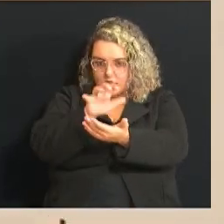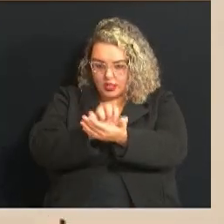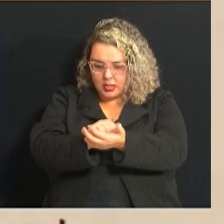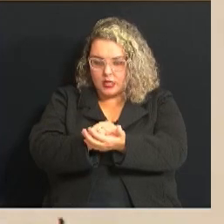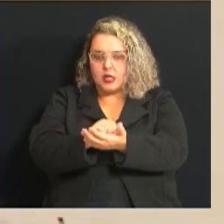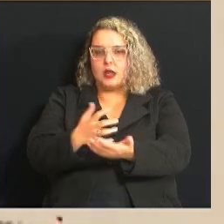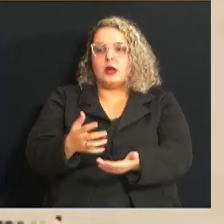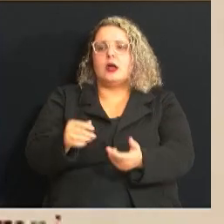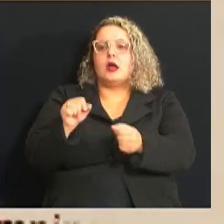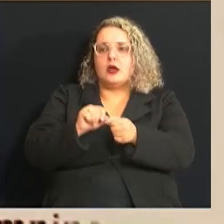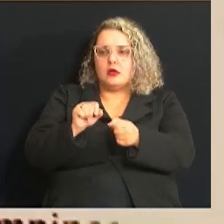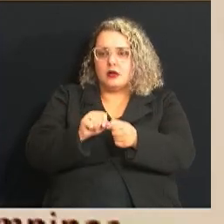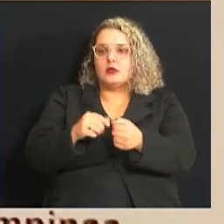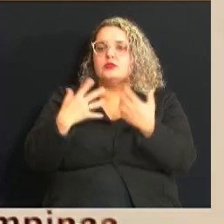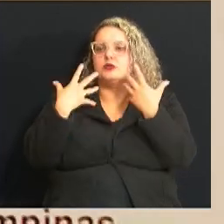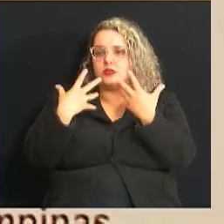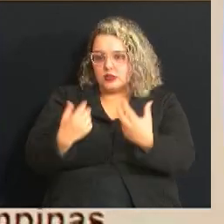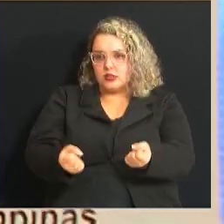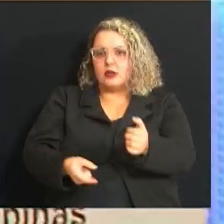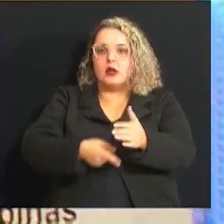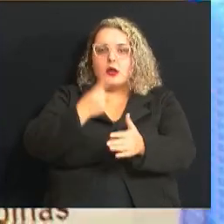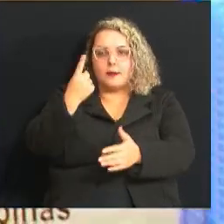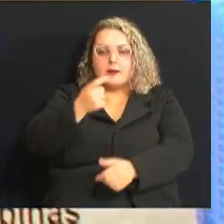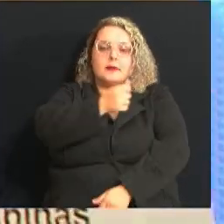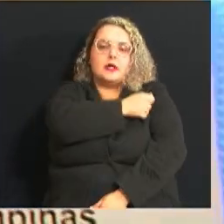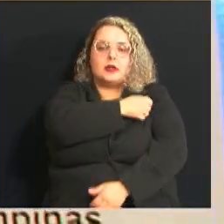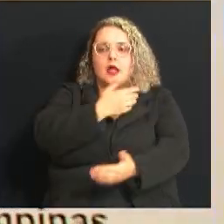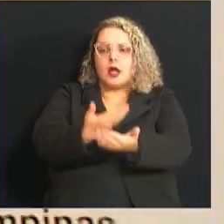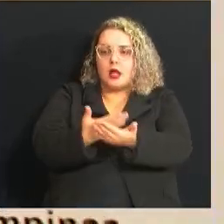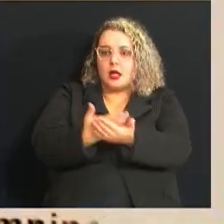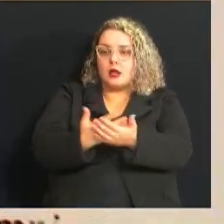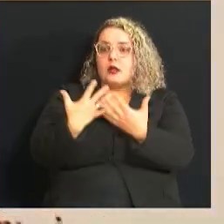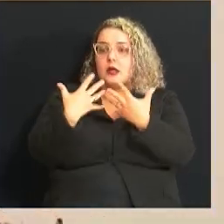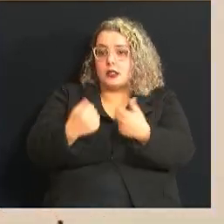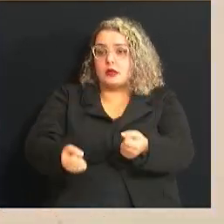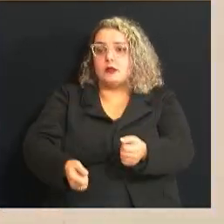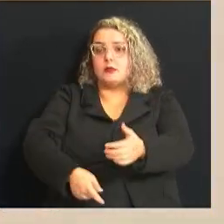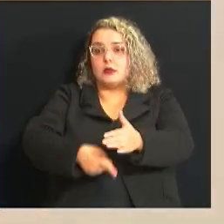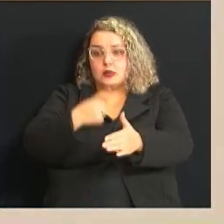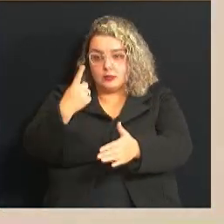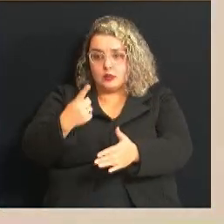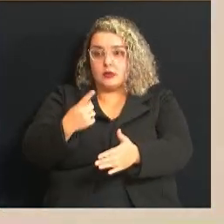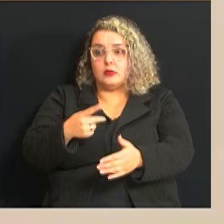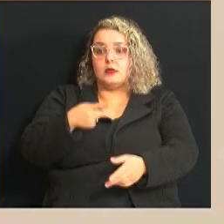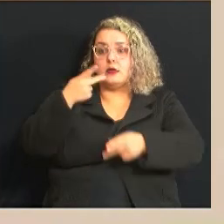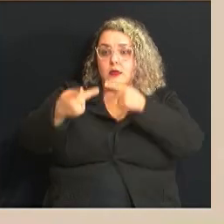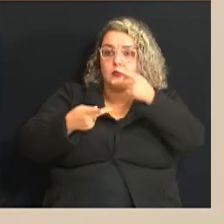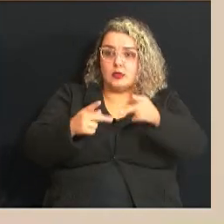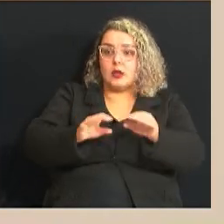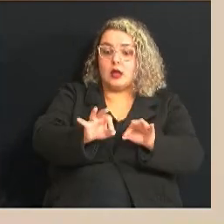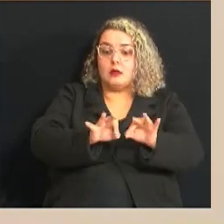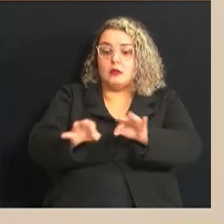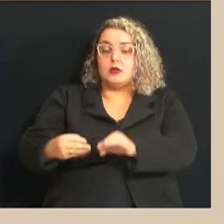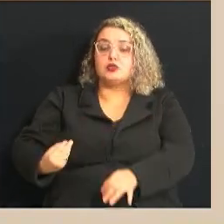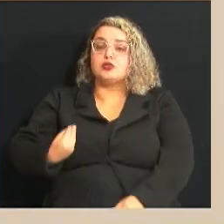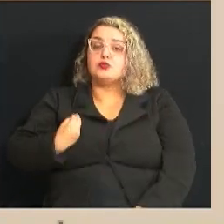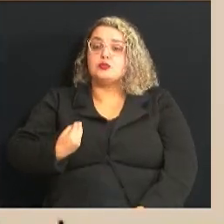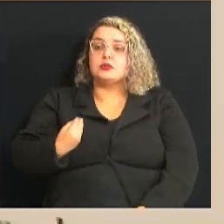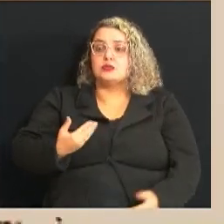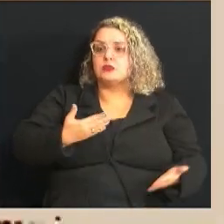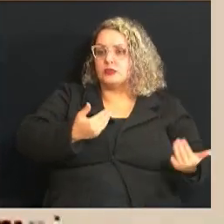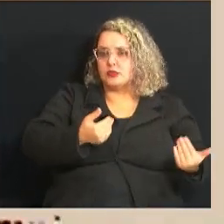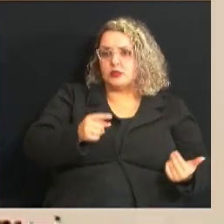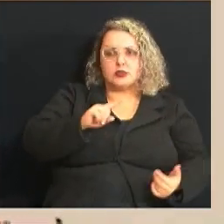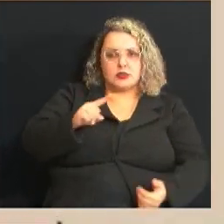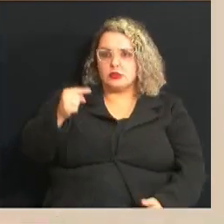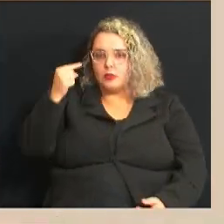faz o cadastro, ele já recebe a primeira aula. Ele recebendo a primeira aula, que aí a gente vai falar sobre plano de vida com esse jovem, para que ele não pense só